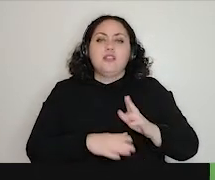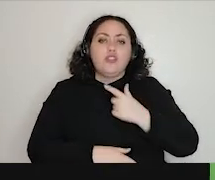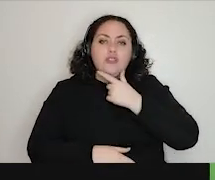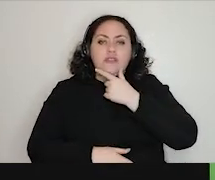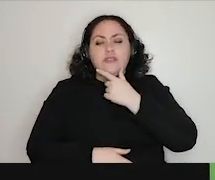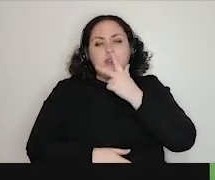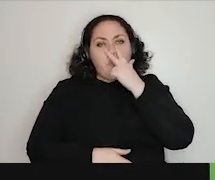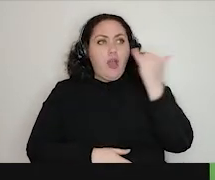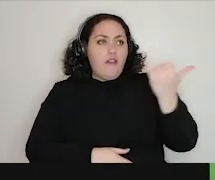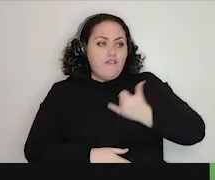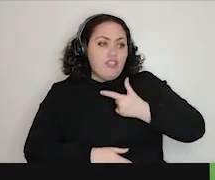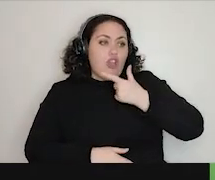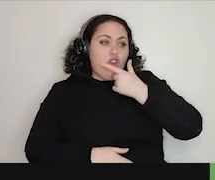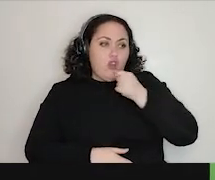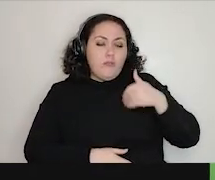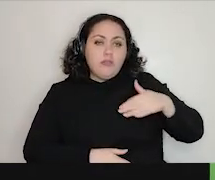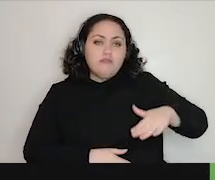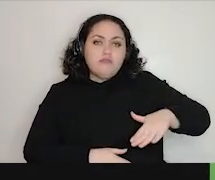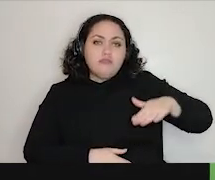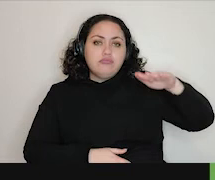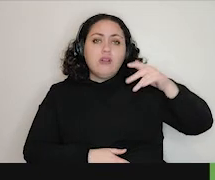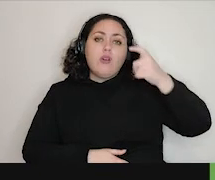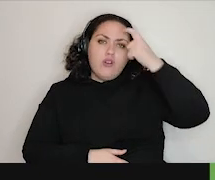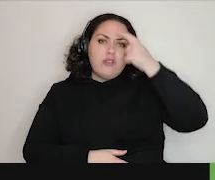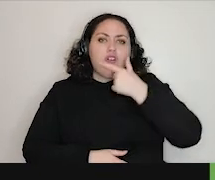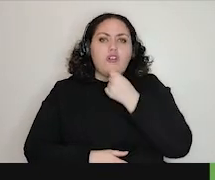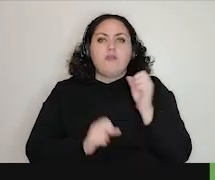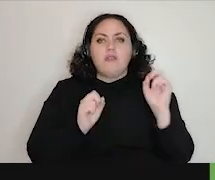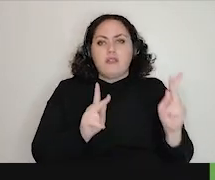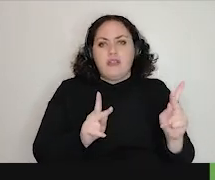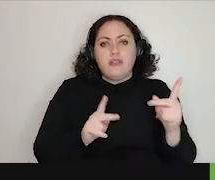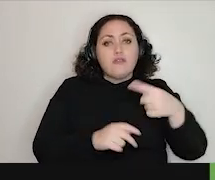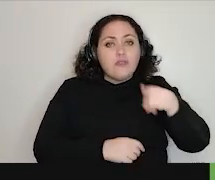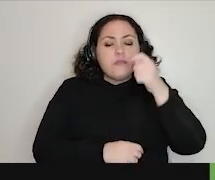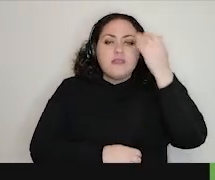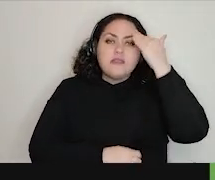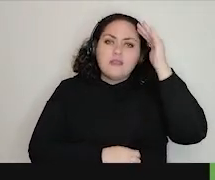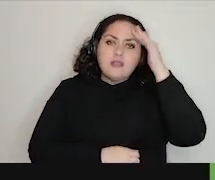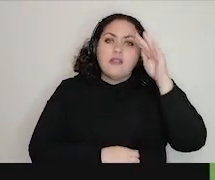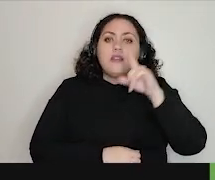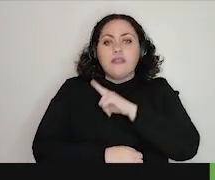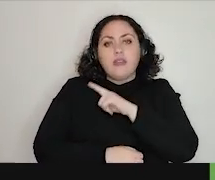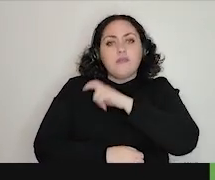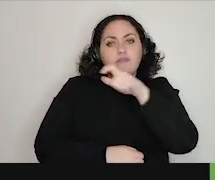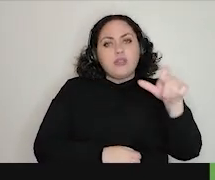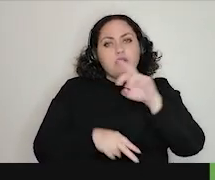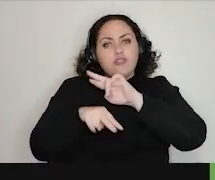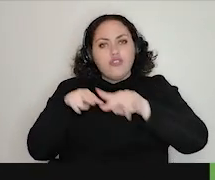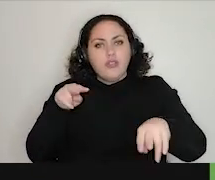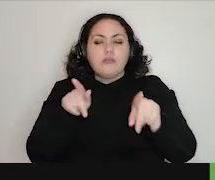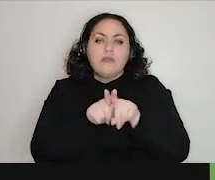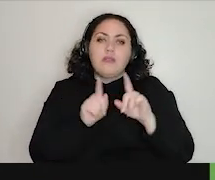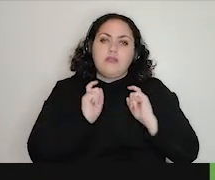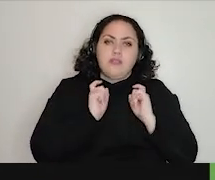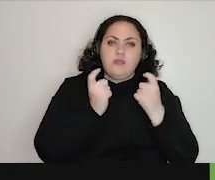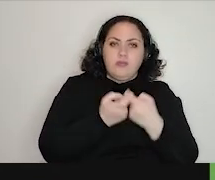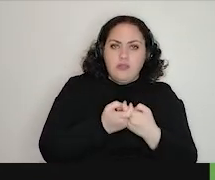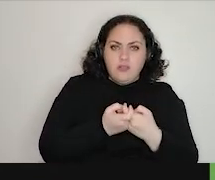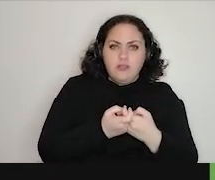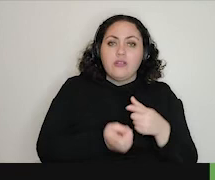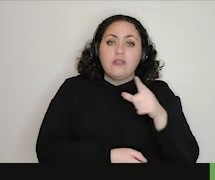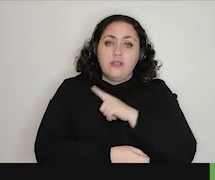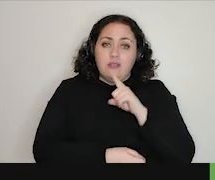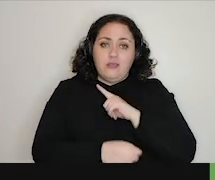atribuído ao nascimento. Né? Então, é importante que as pessoas entendam que todo mundo tem um gênero e todo mundo tem uma sexualidade. E que a